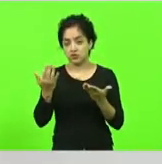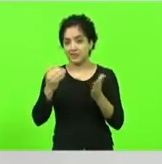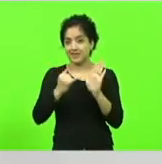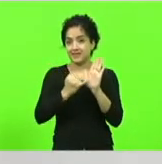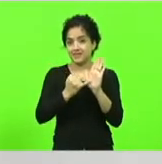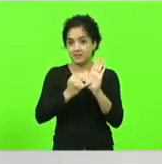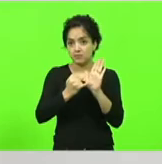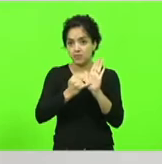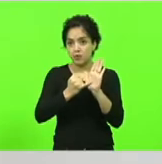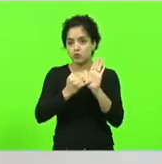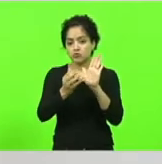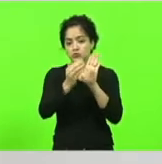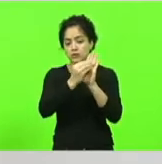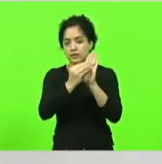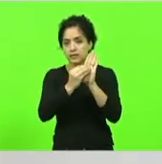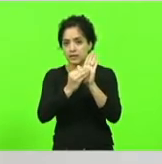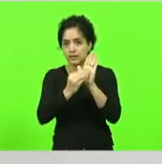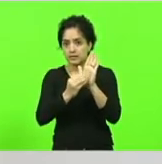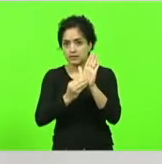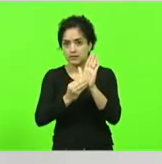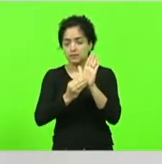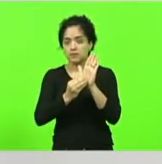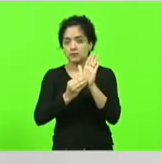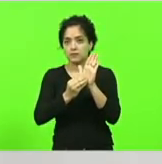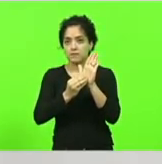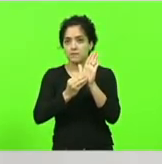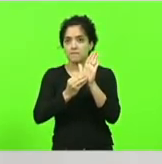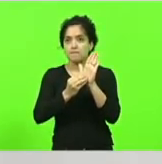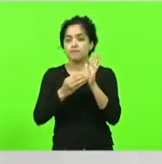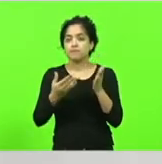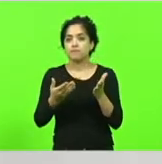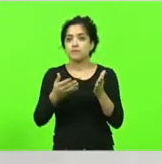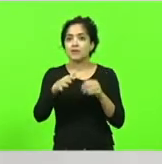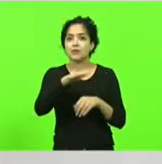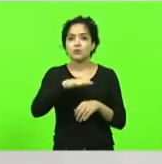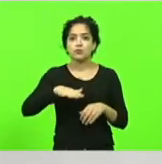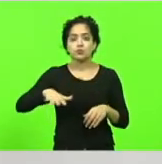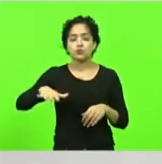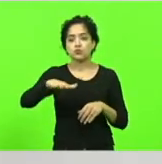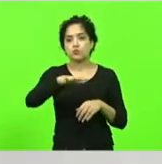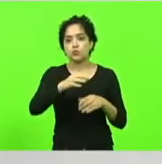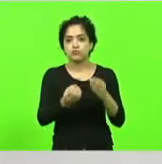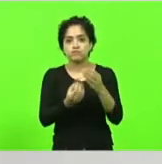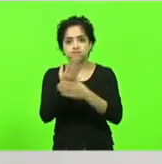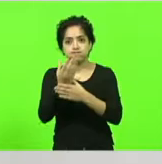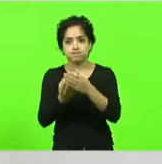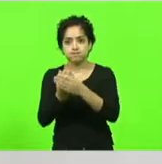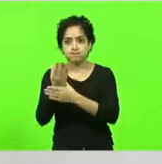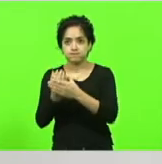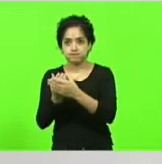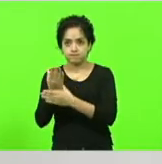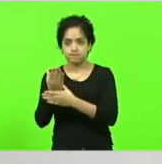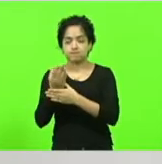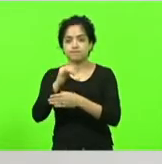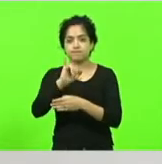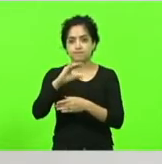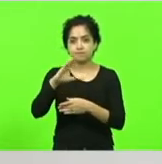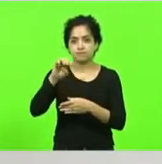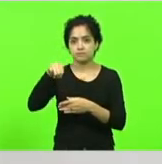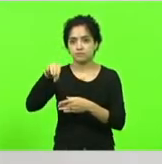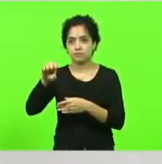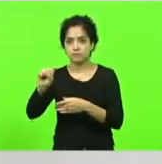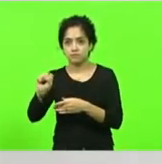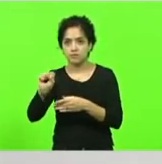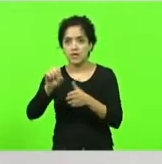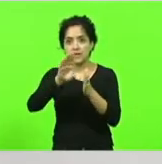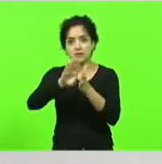incide de uma forma a abranger toda a cadeia produtiva. Né, o ICMS ele é